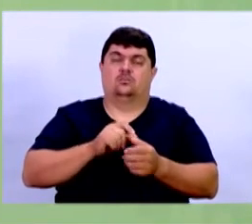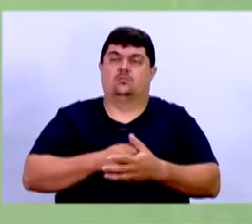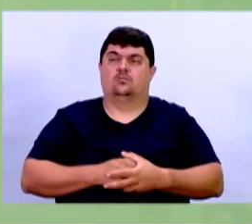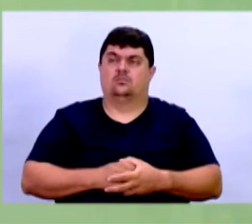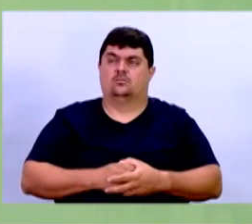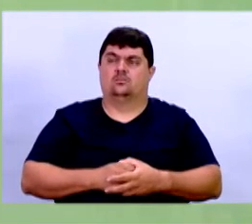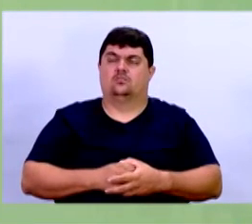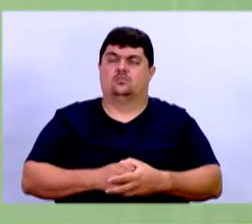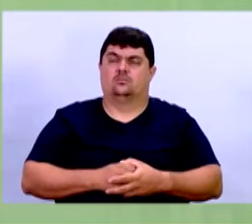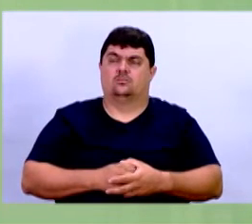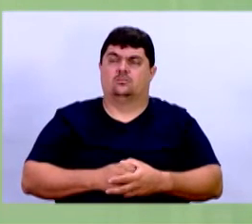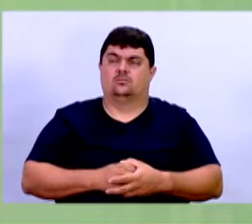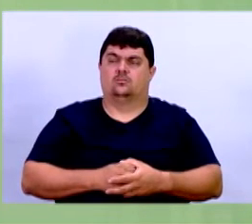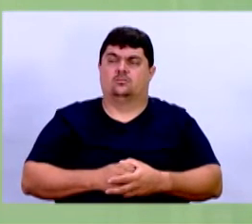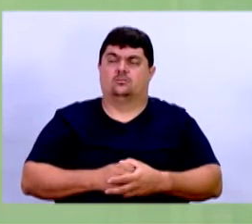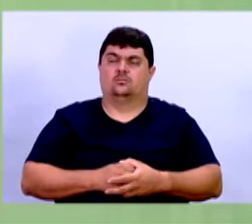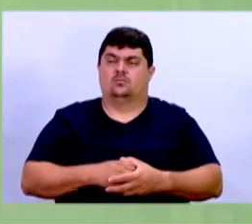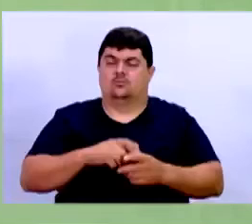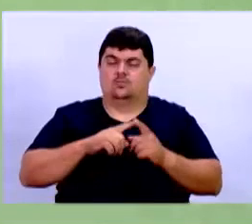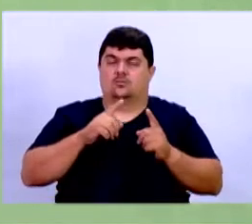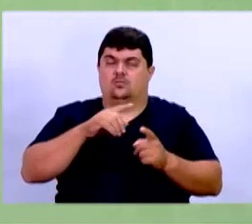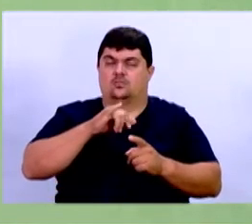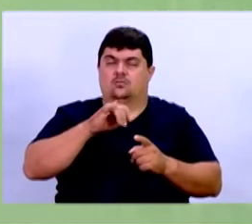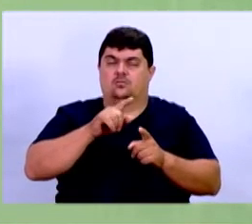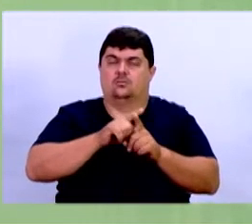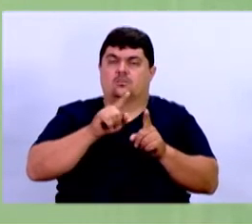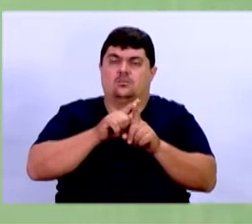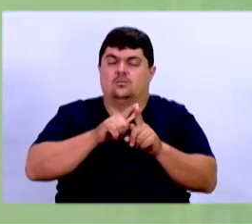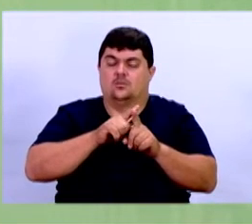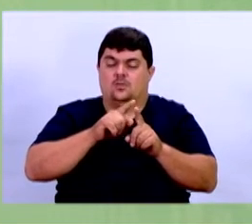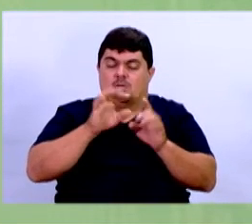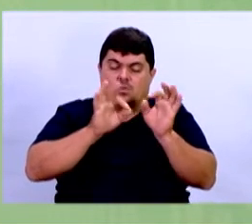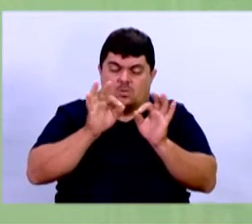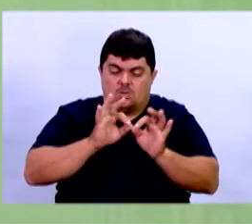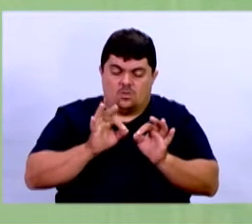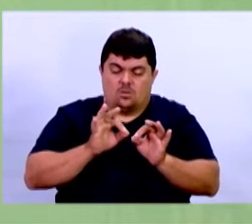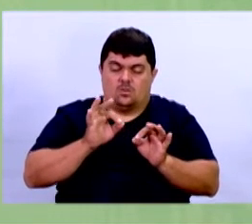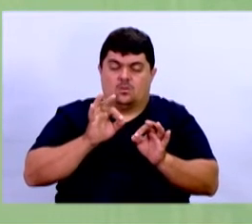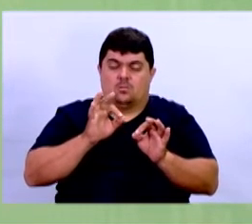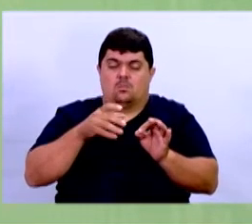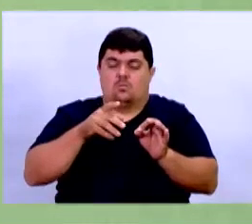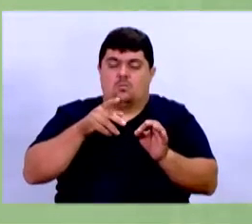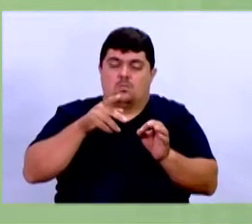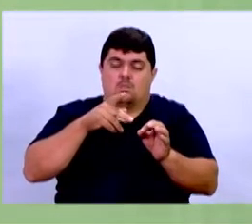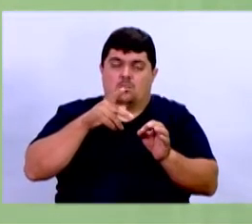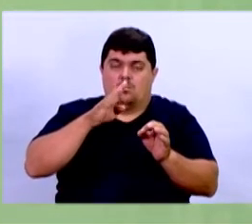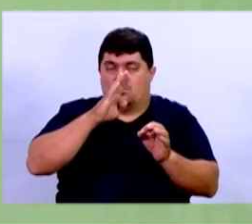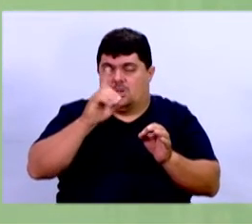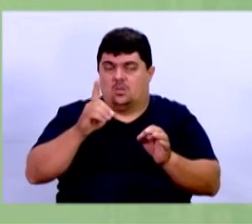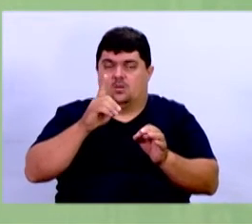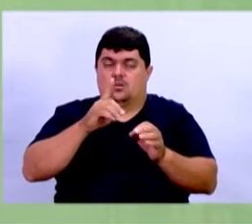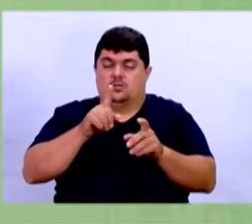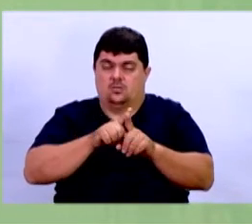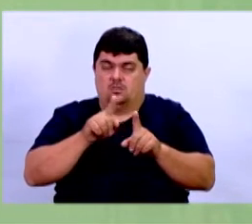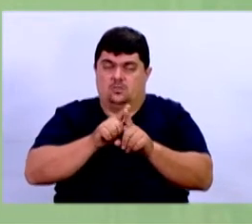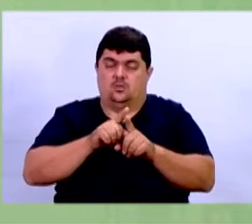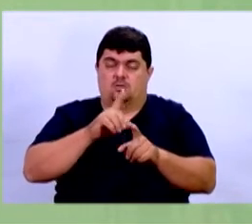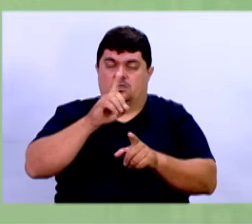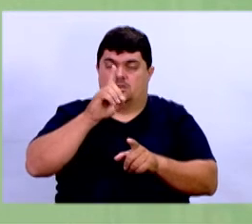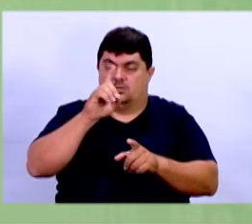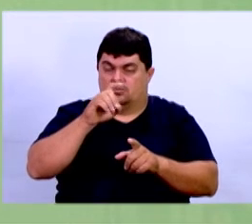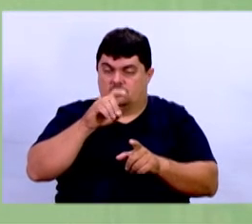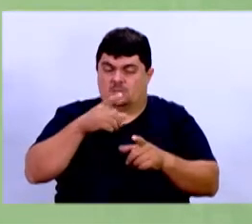isso para acessar e processar os dados contidos no banco de dados. Na apostila encontra um download do link, todas as